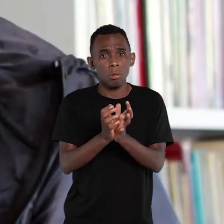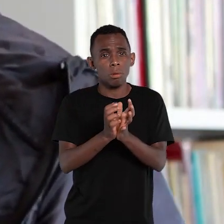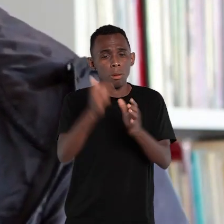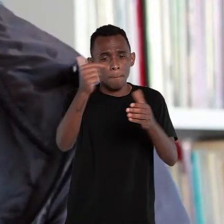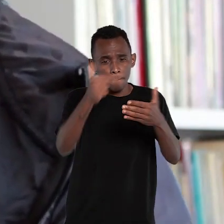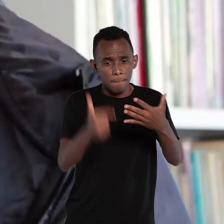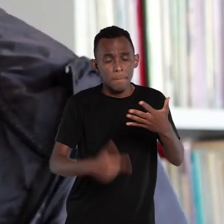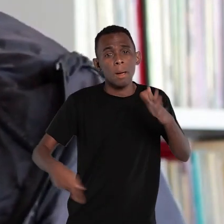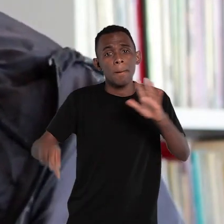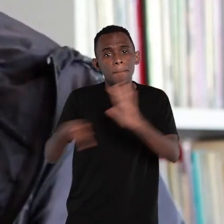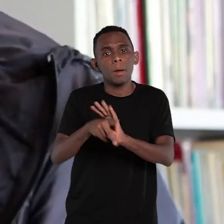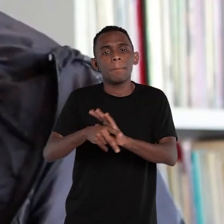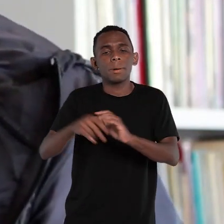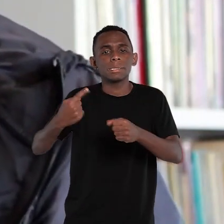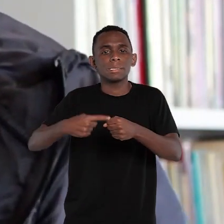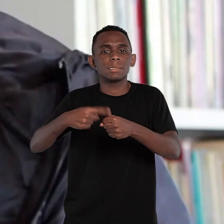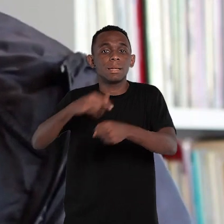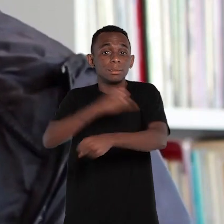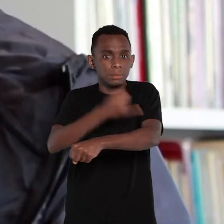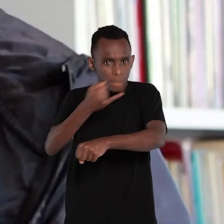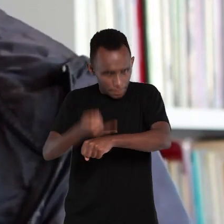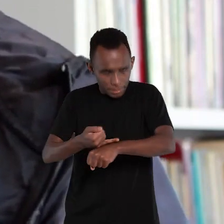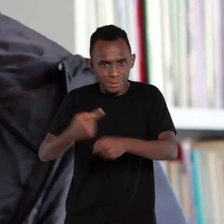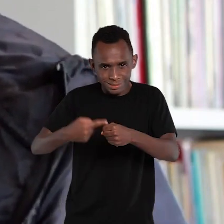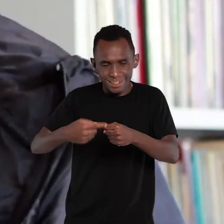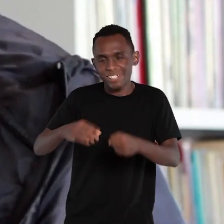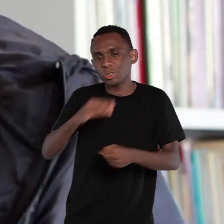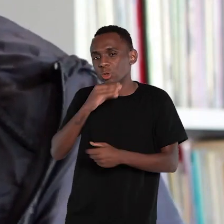para fazer em Itabira, terra de Carlos